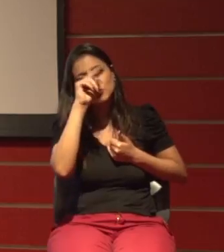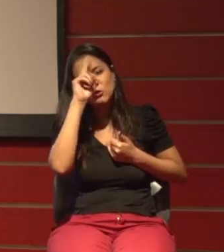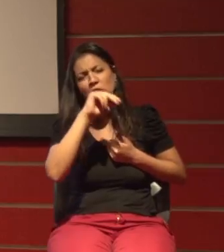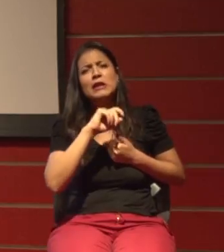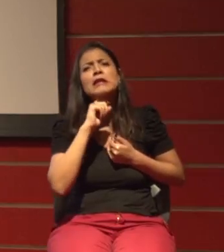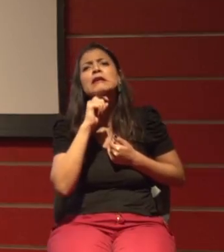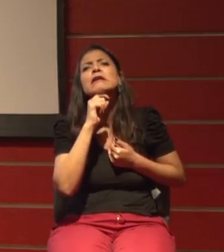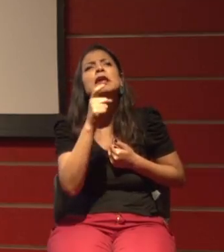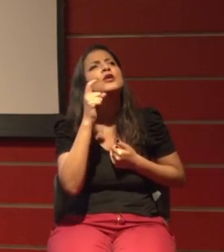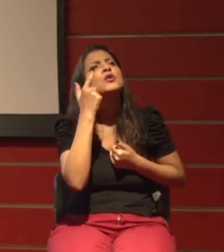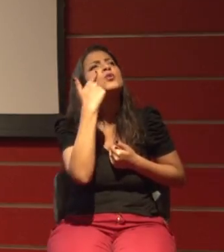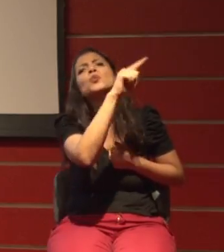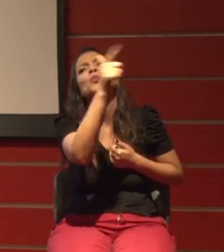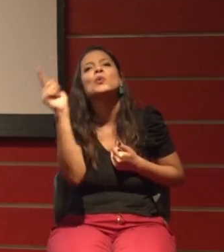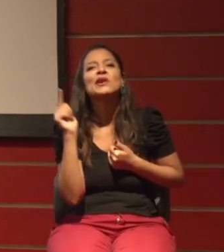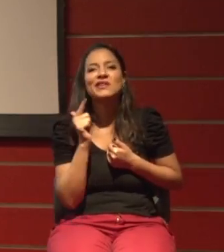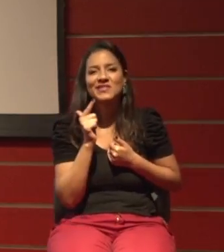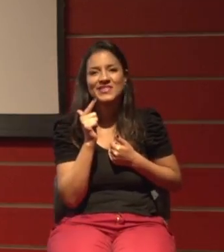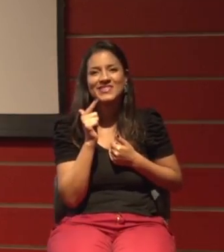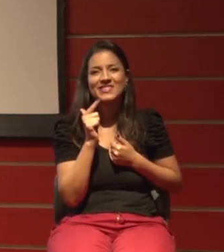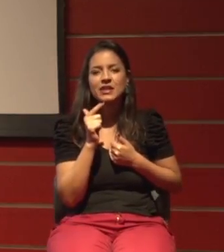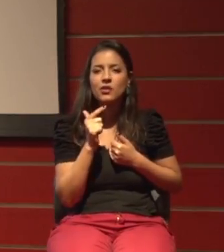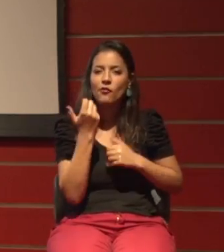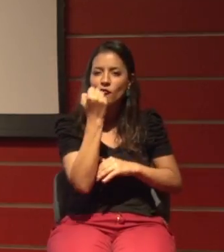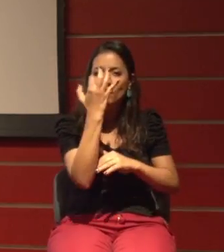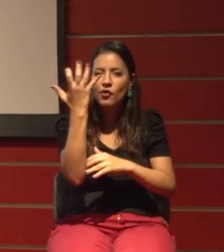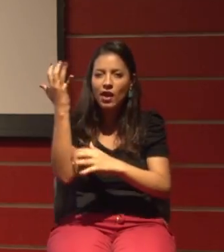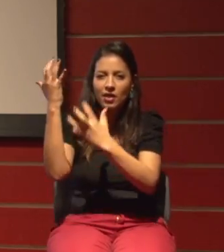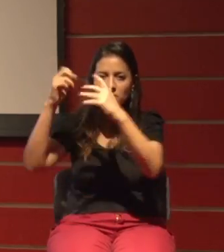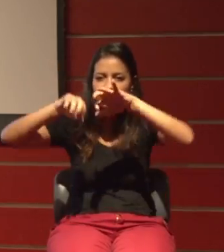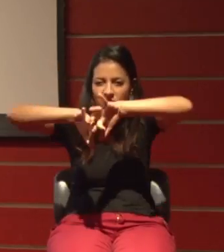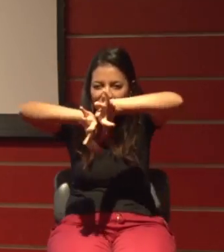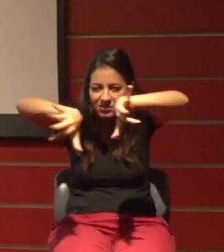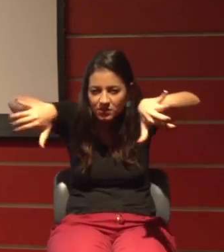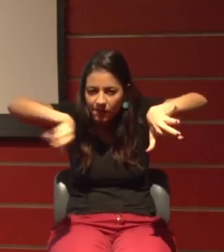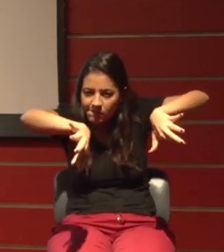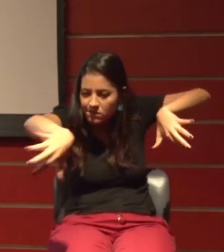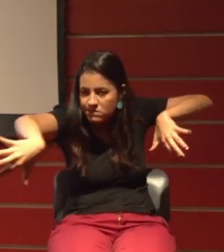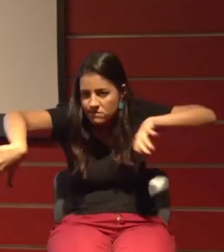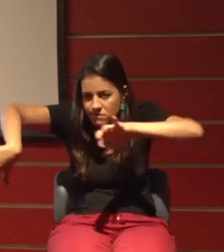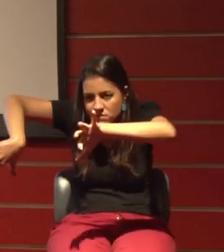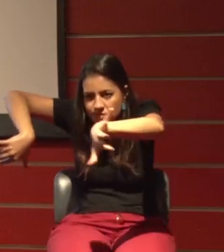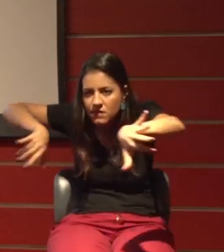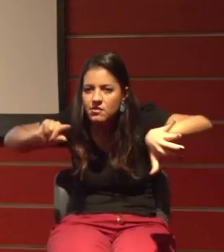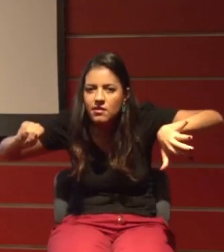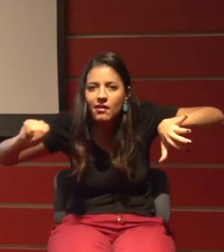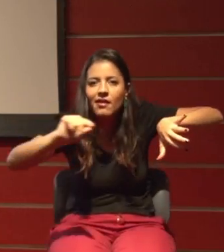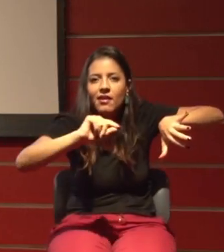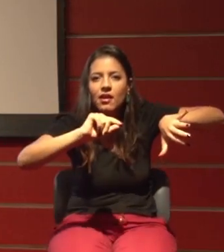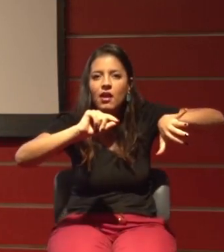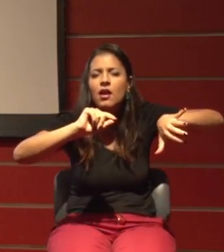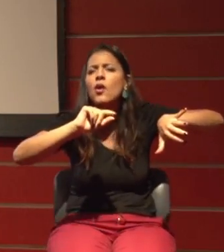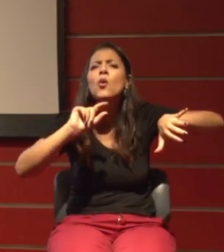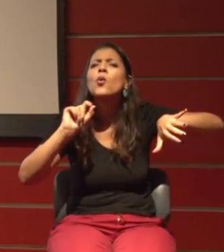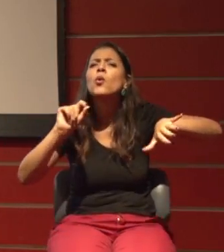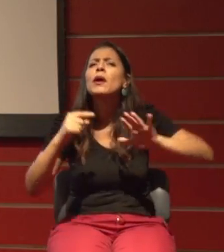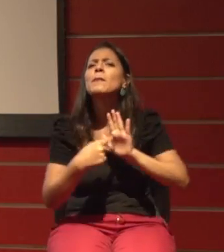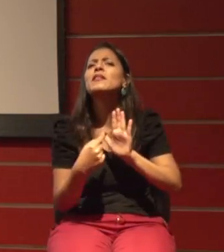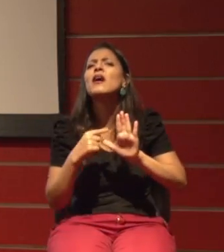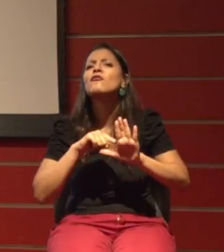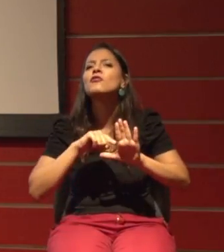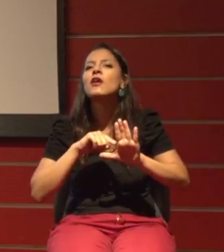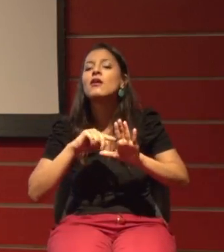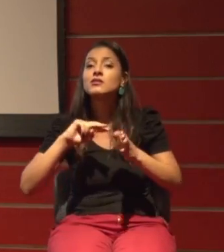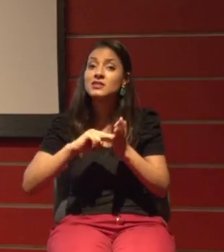esse essa Floresta esse mais fundo esse alguém é o que tá dentro da gente né Essa Floresta essa metáfora pro